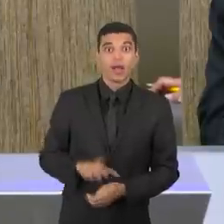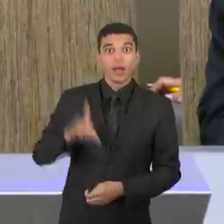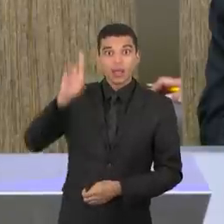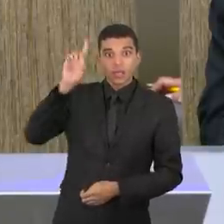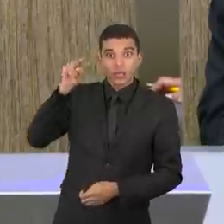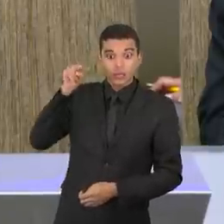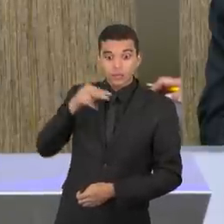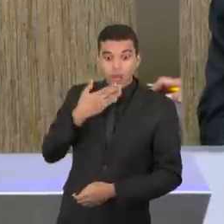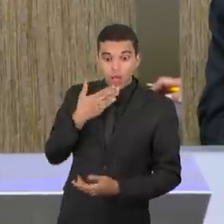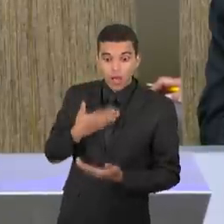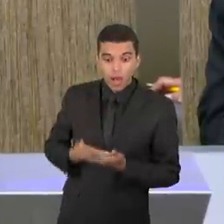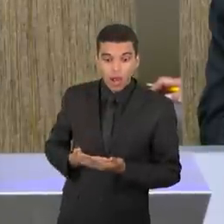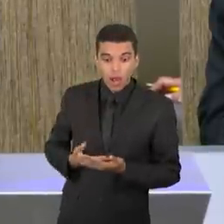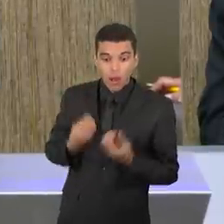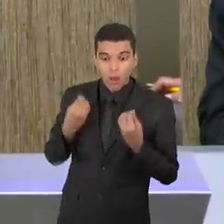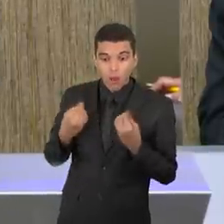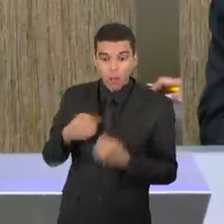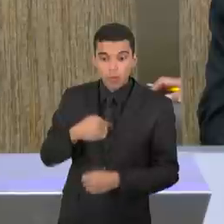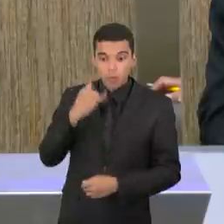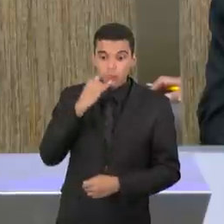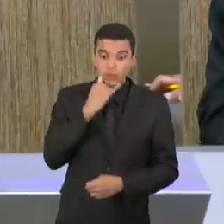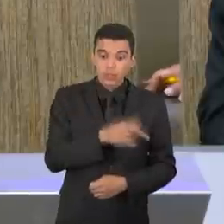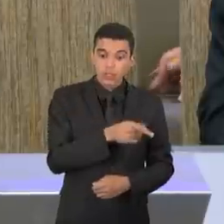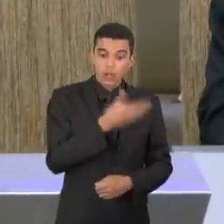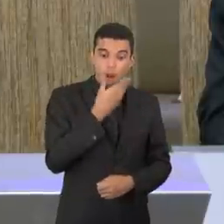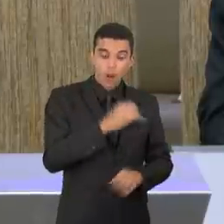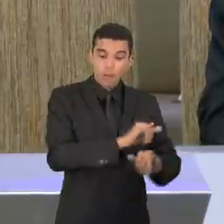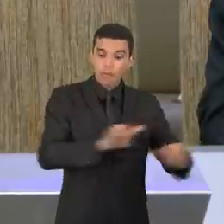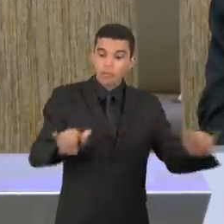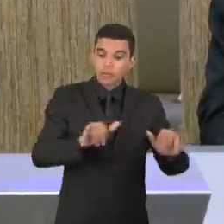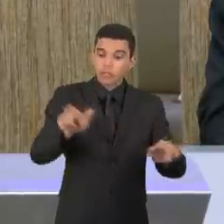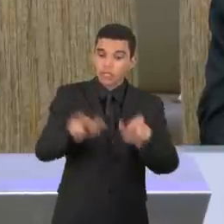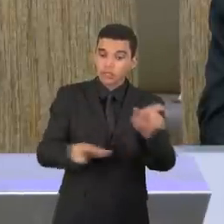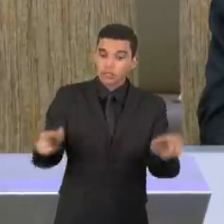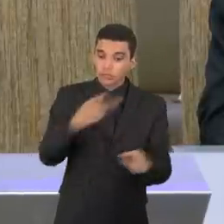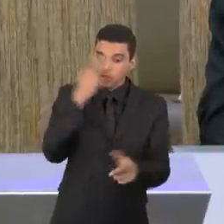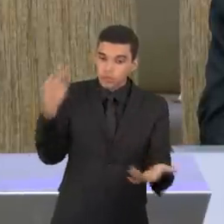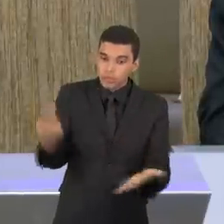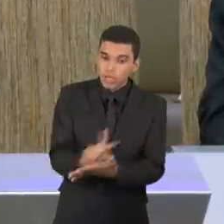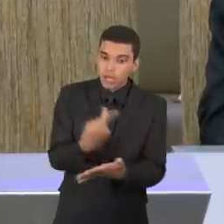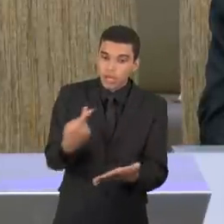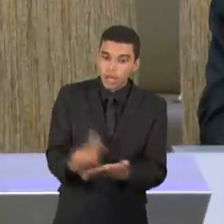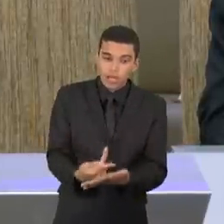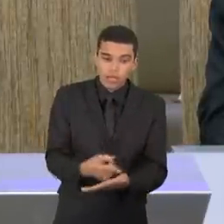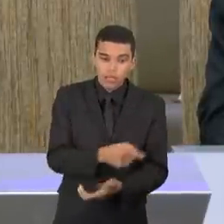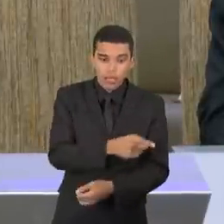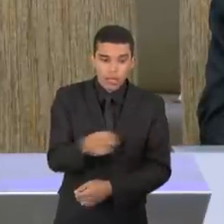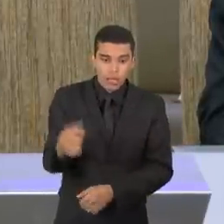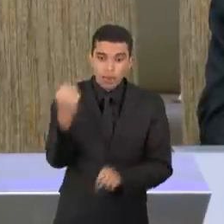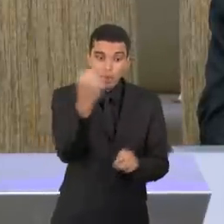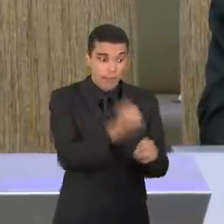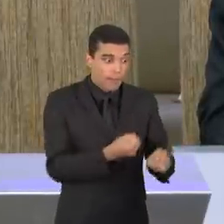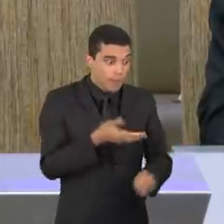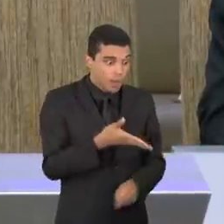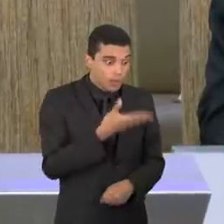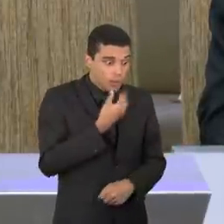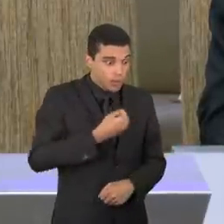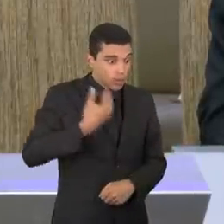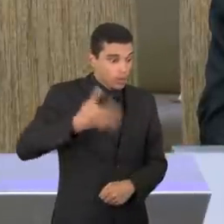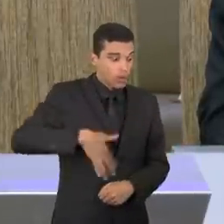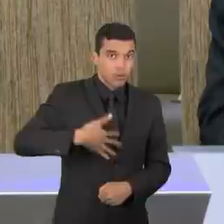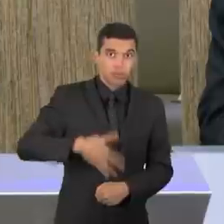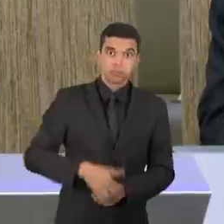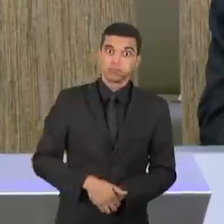recompensará. Então, a gente vê que foi uma situação um tanto difícil. Aí surge